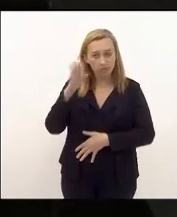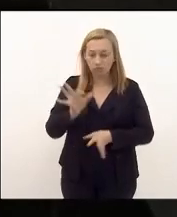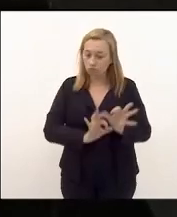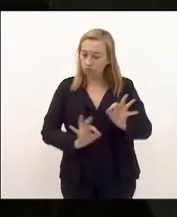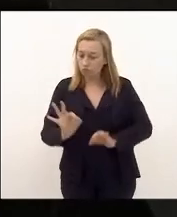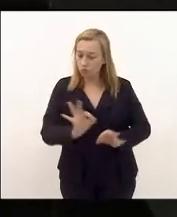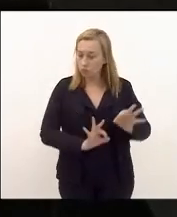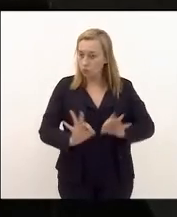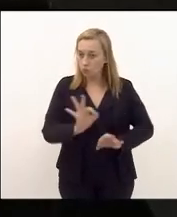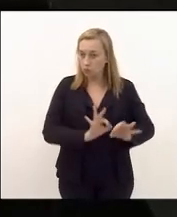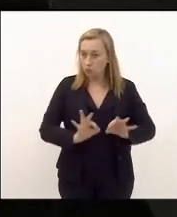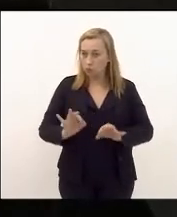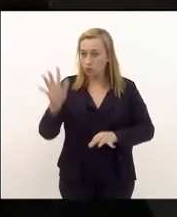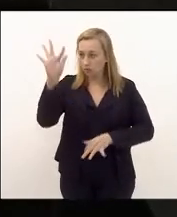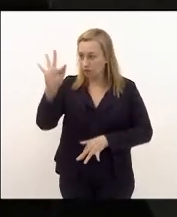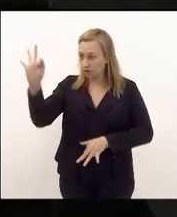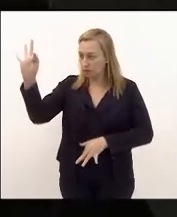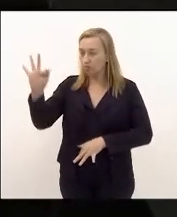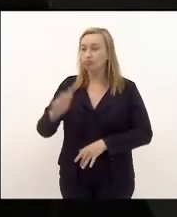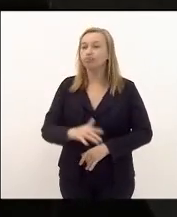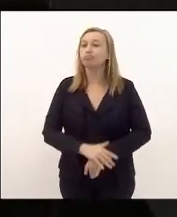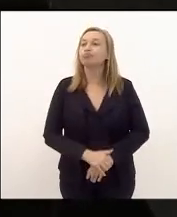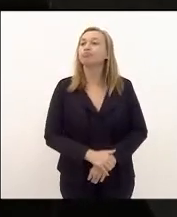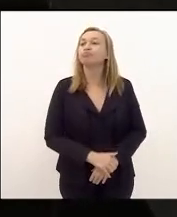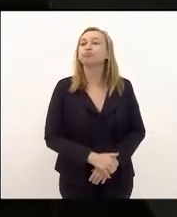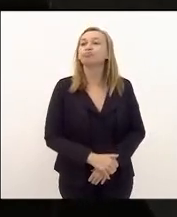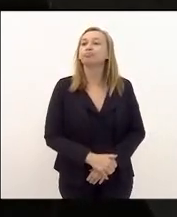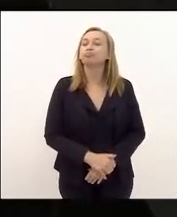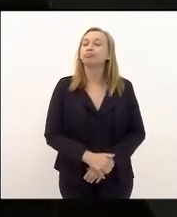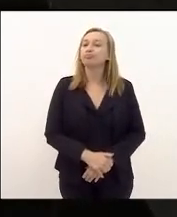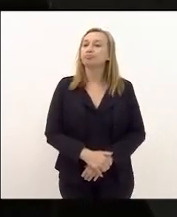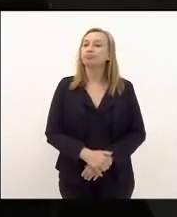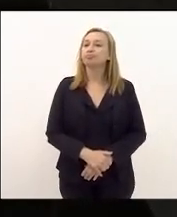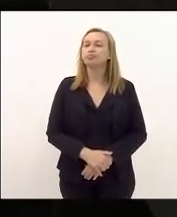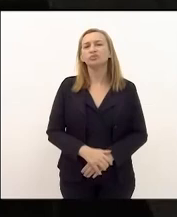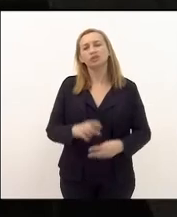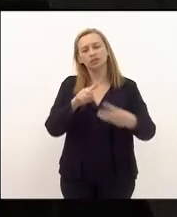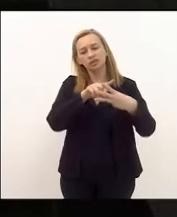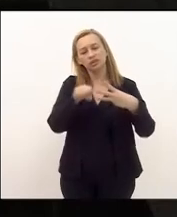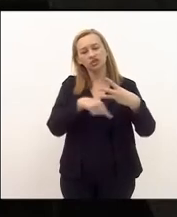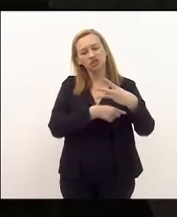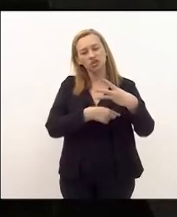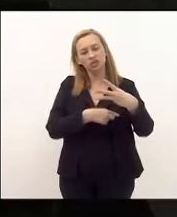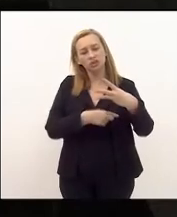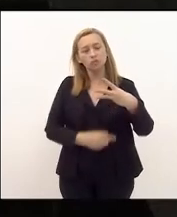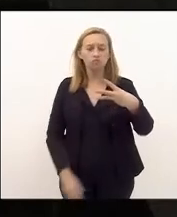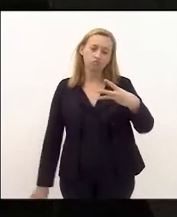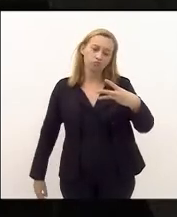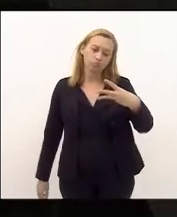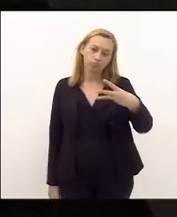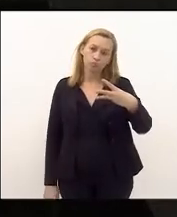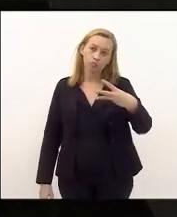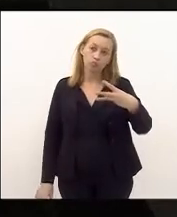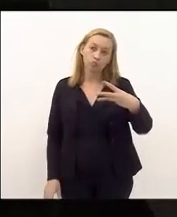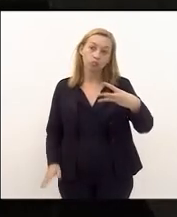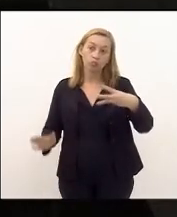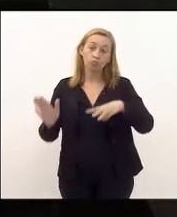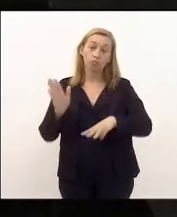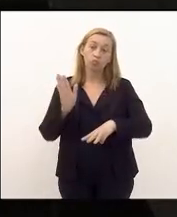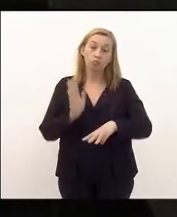organização da federação. Ora, desses três entes, o que tem